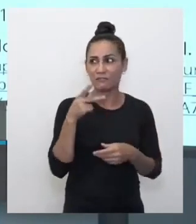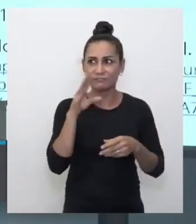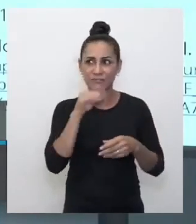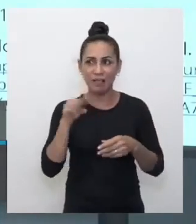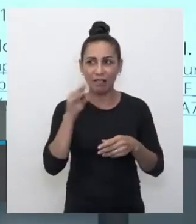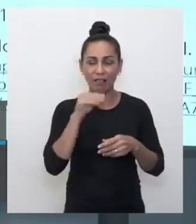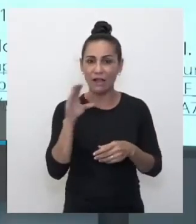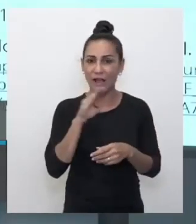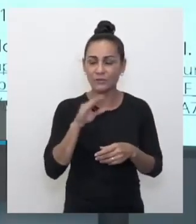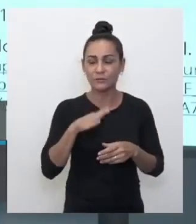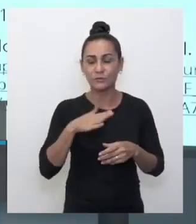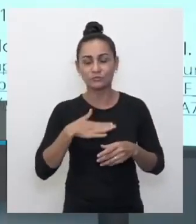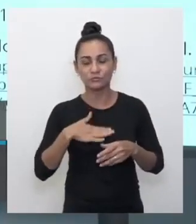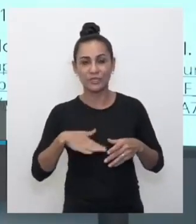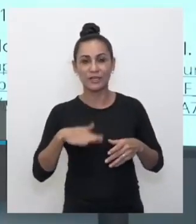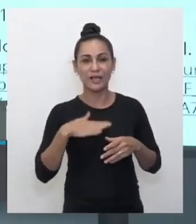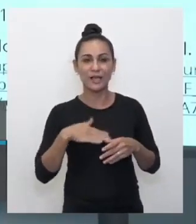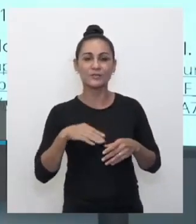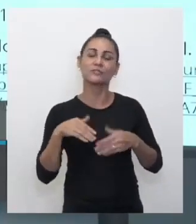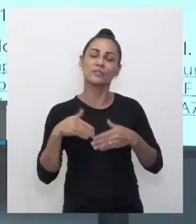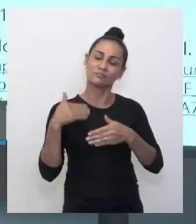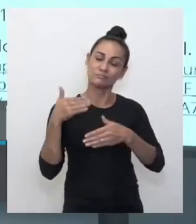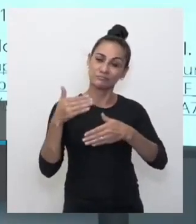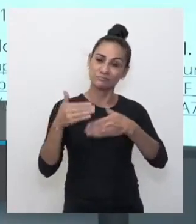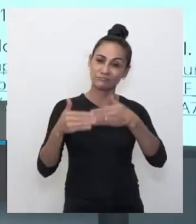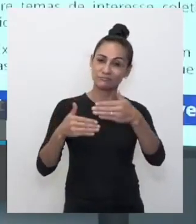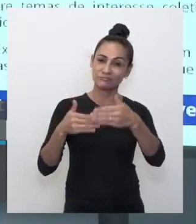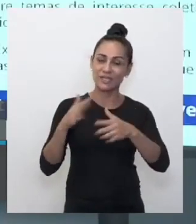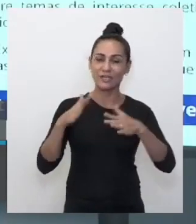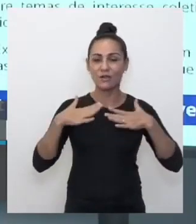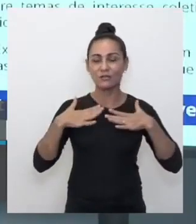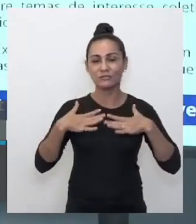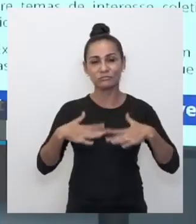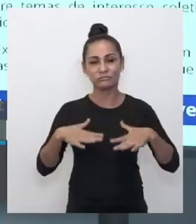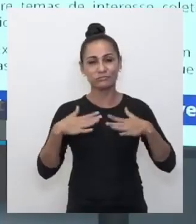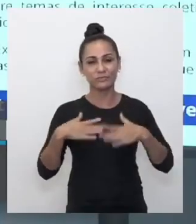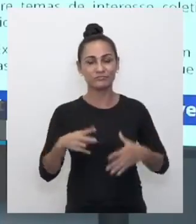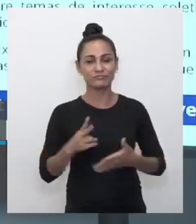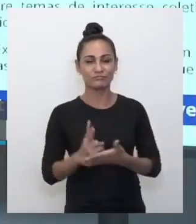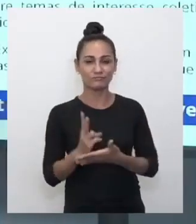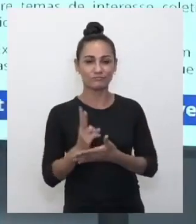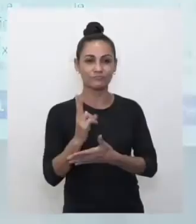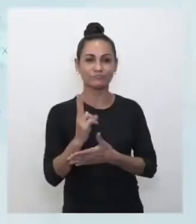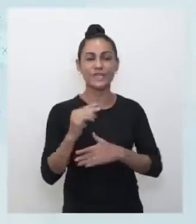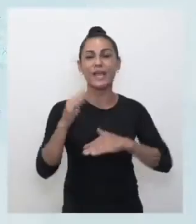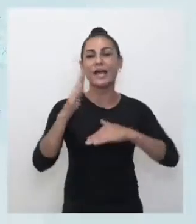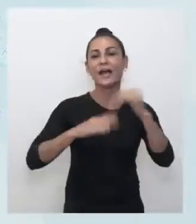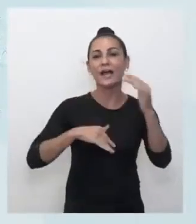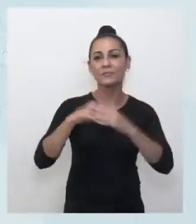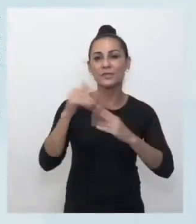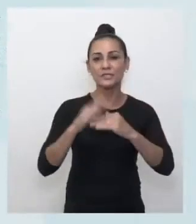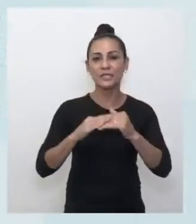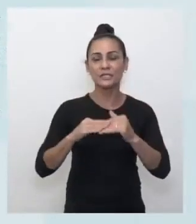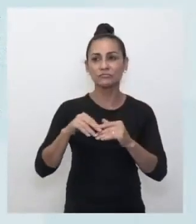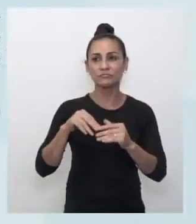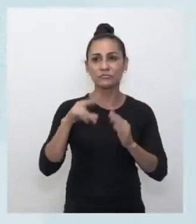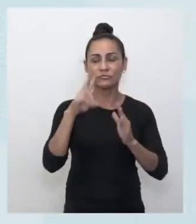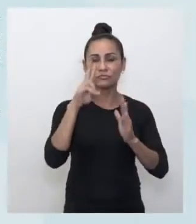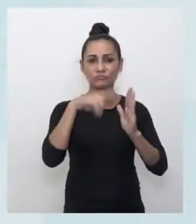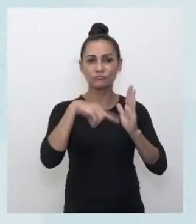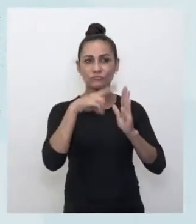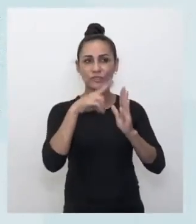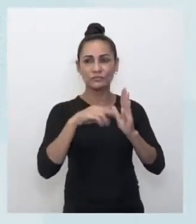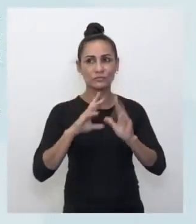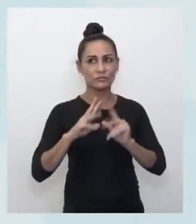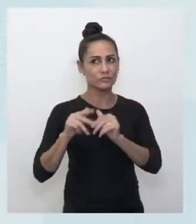e aí a gente vai tentar levar essa aula aqui da maneira mais tranquila possível. Habilidades, Ed, vamos ler todas? Ok,